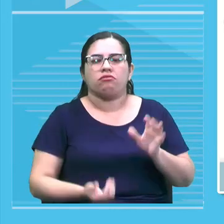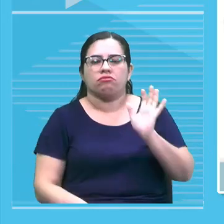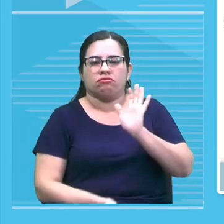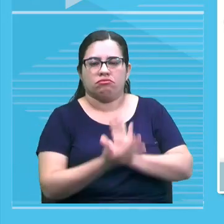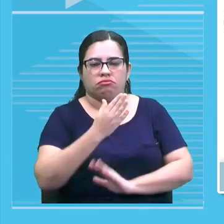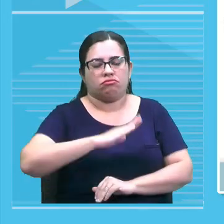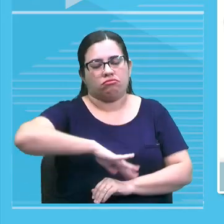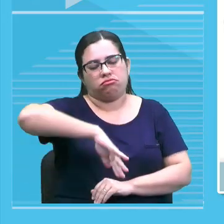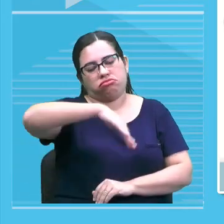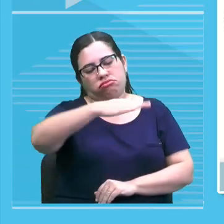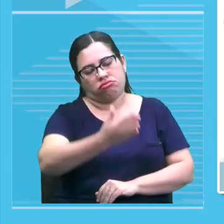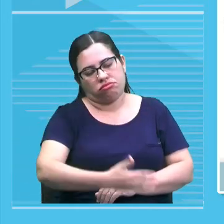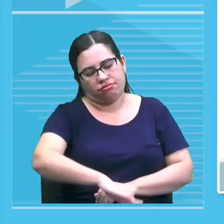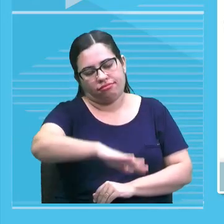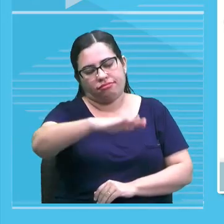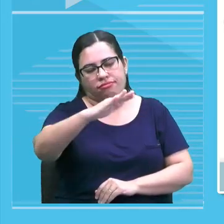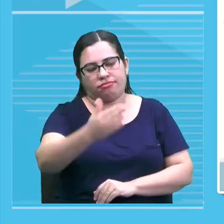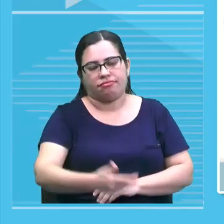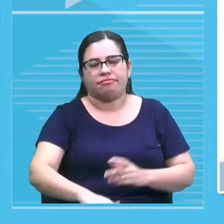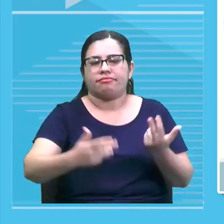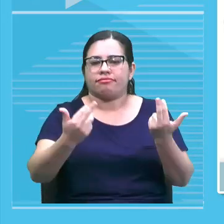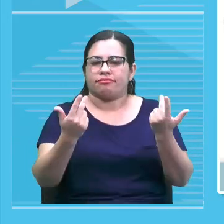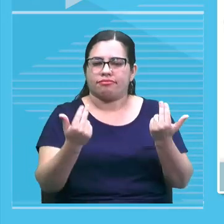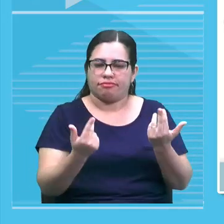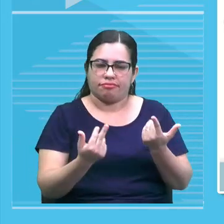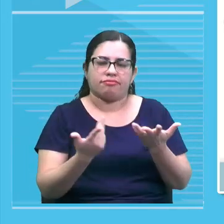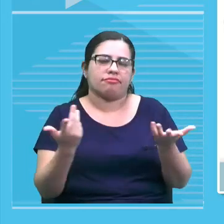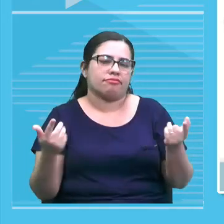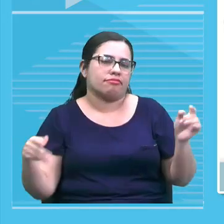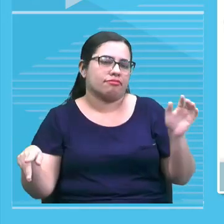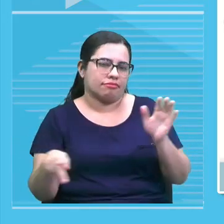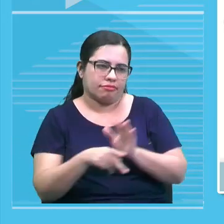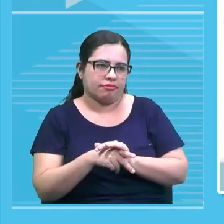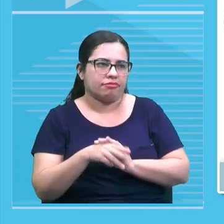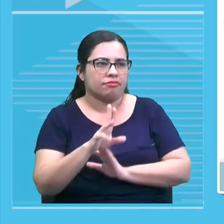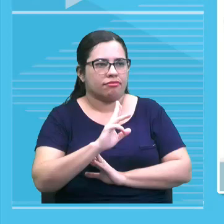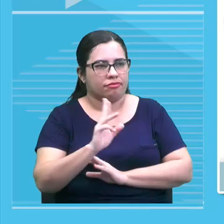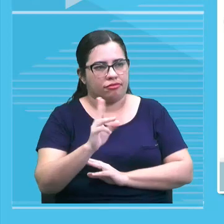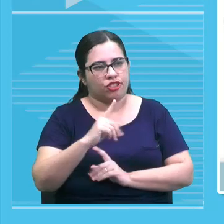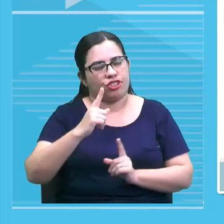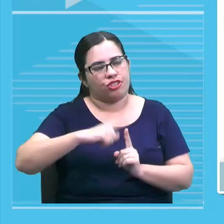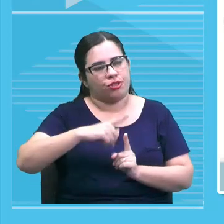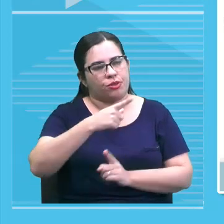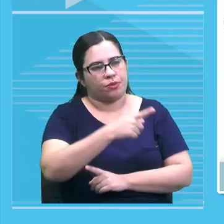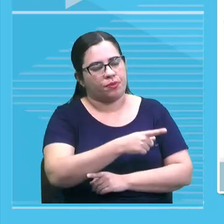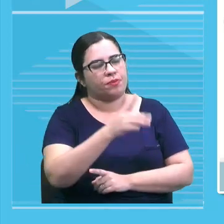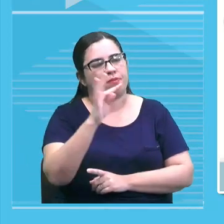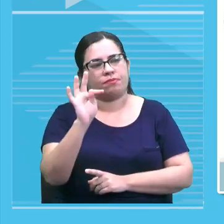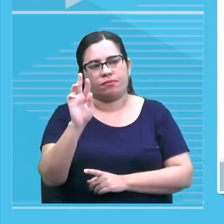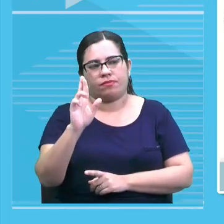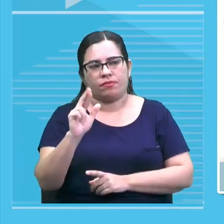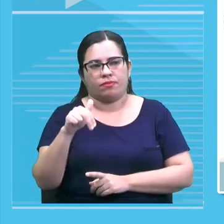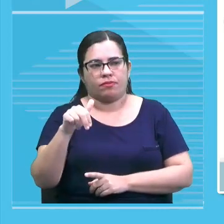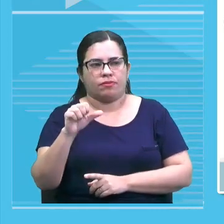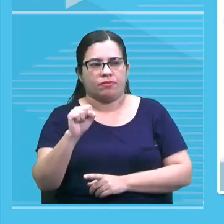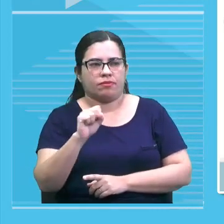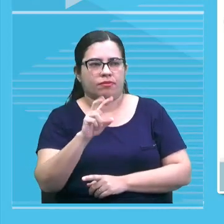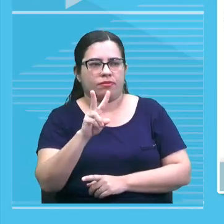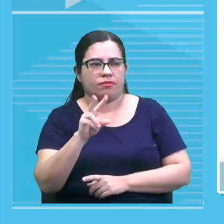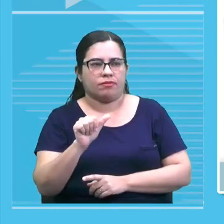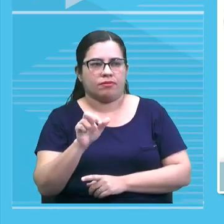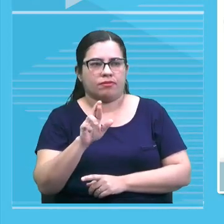né ali é uma ondulação transversal perfeito muito bem